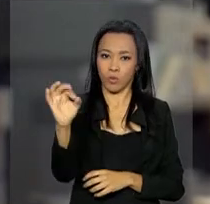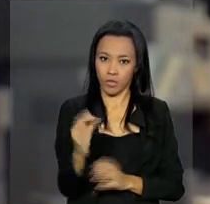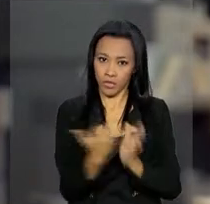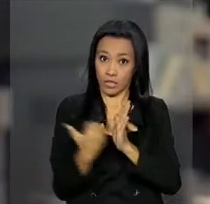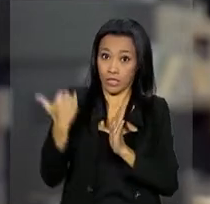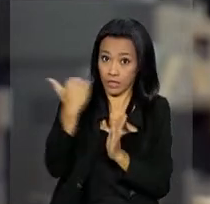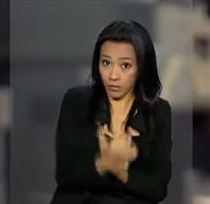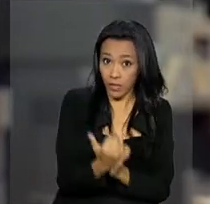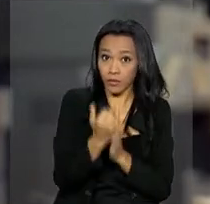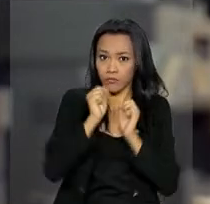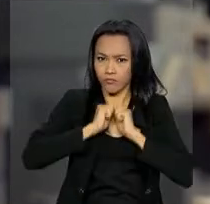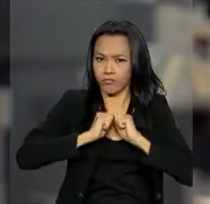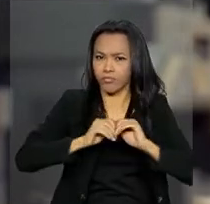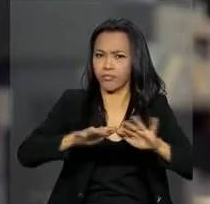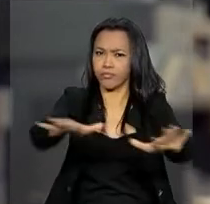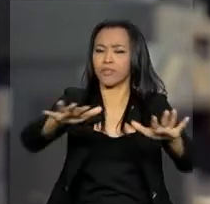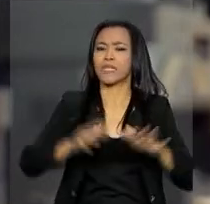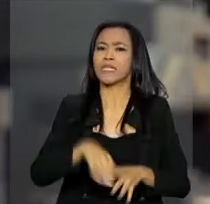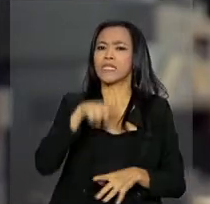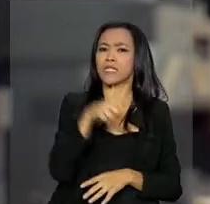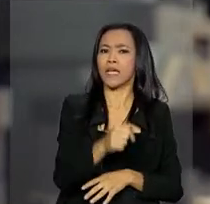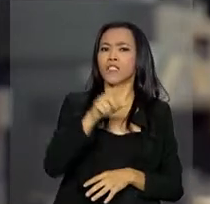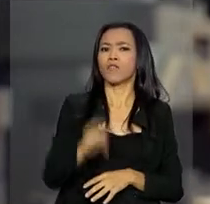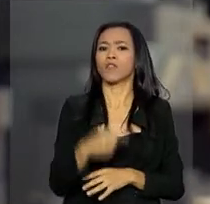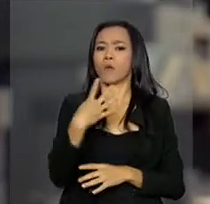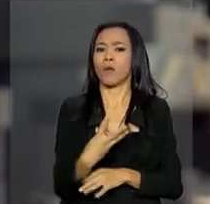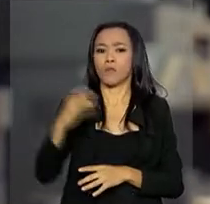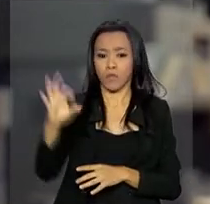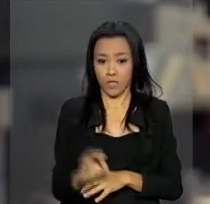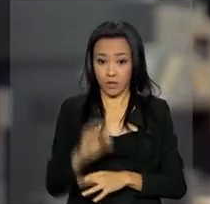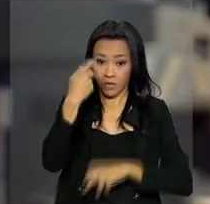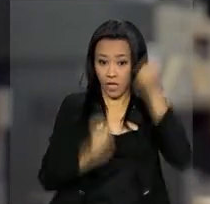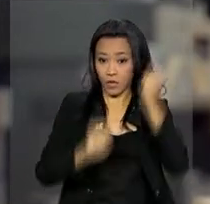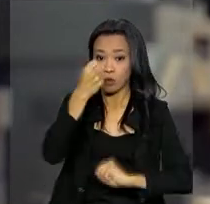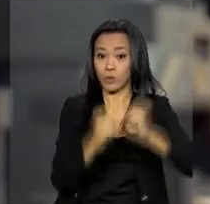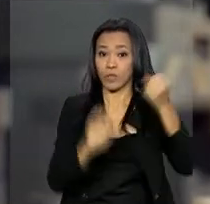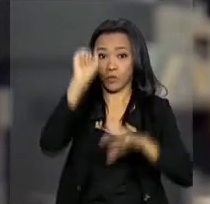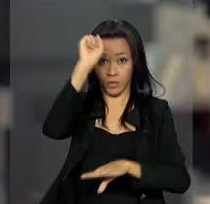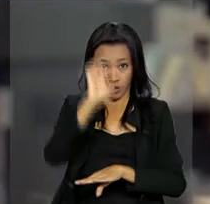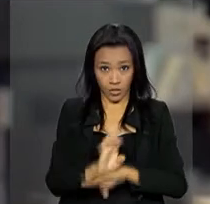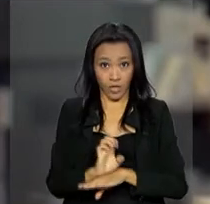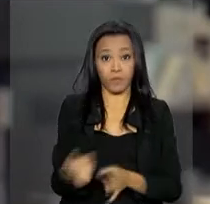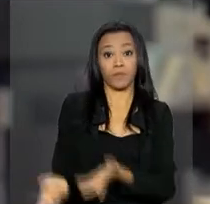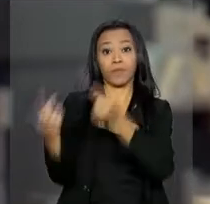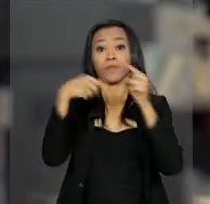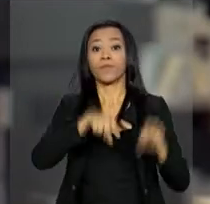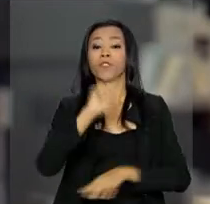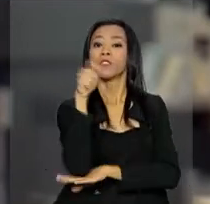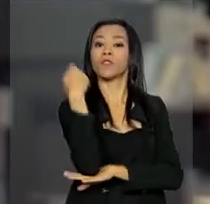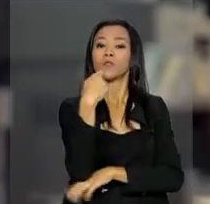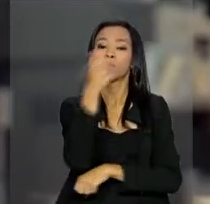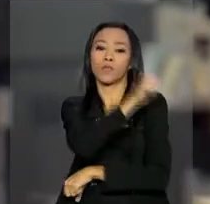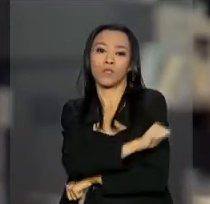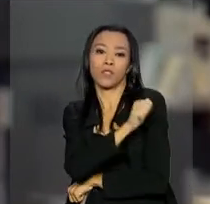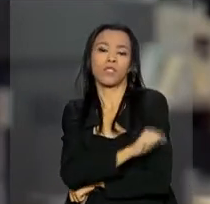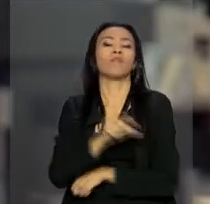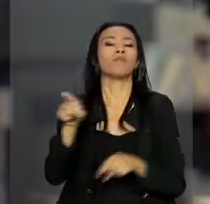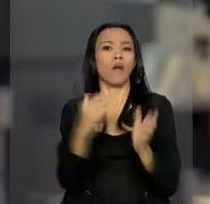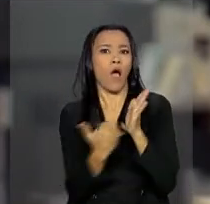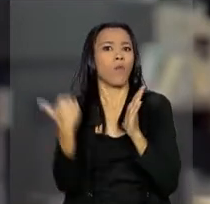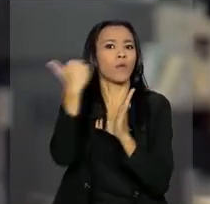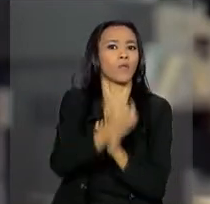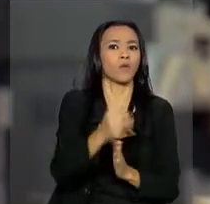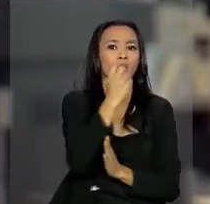crescimento uma expansão de 7,4 por cento da indústria do estado nesse período rio grande do sul e rio de janeiro registraram alta de